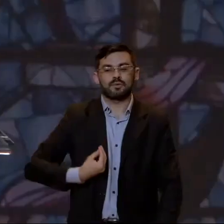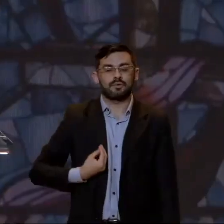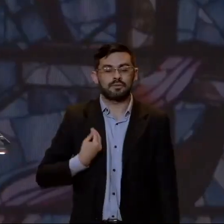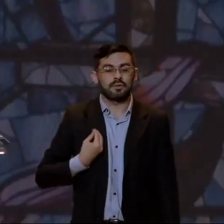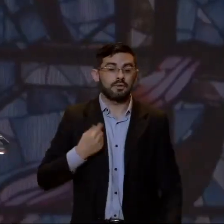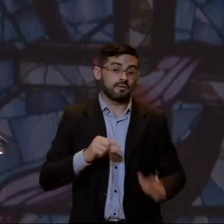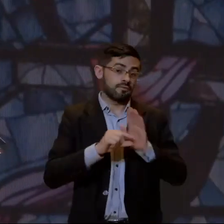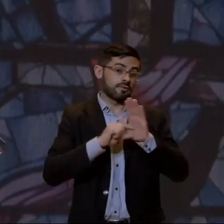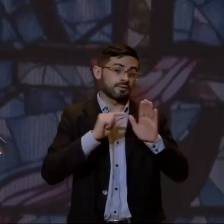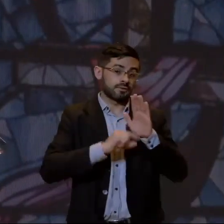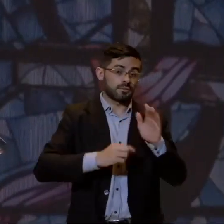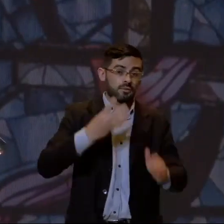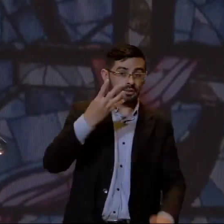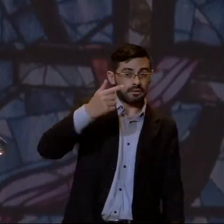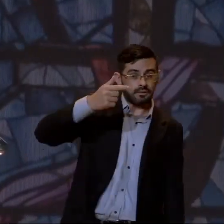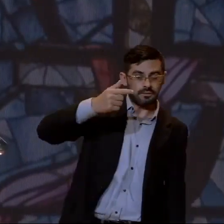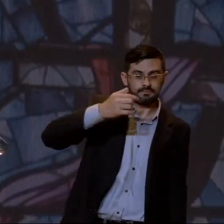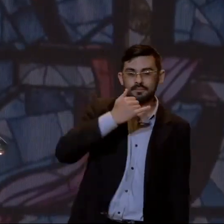47 até o 49,